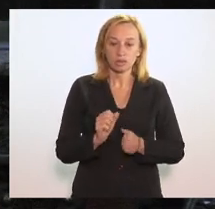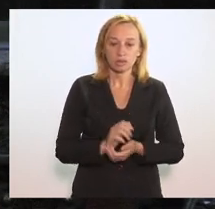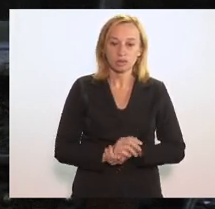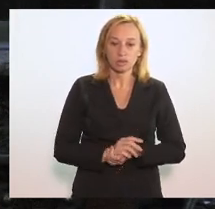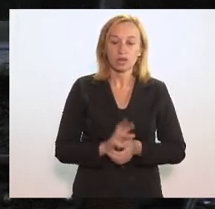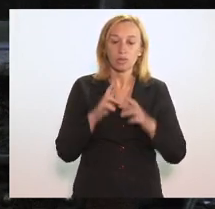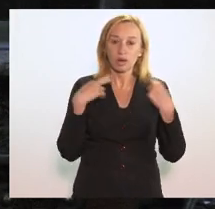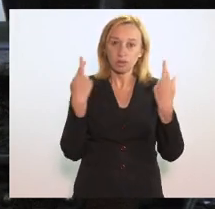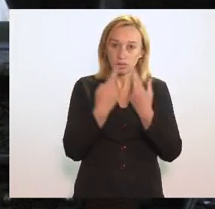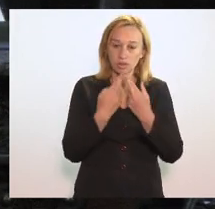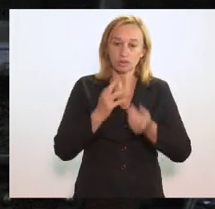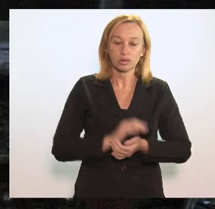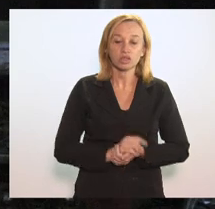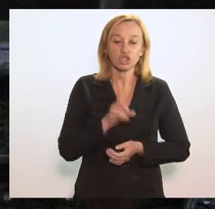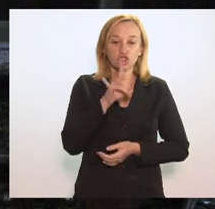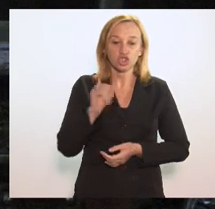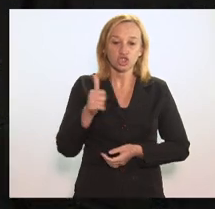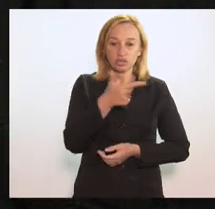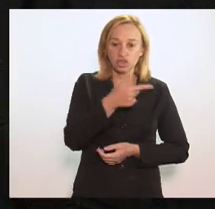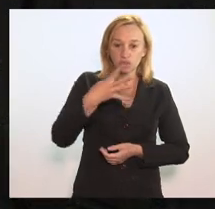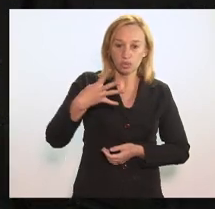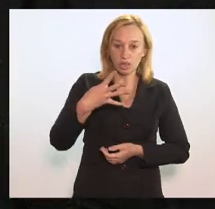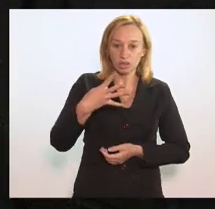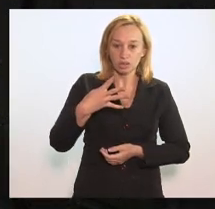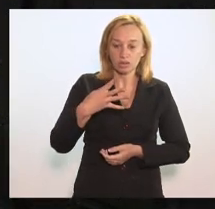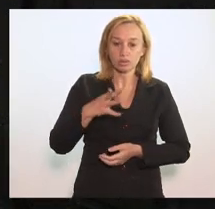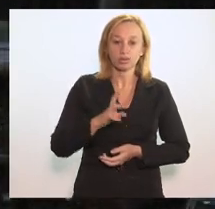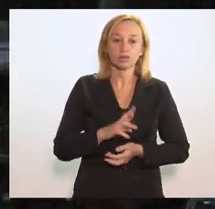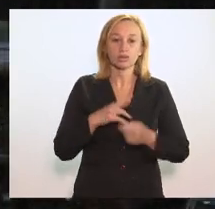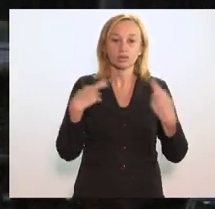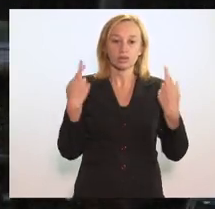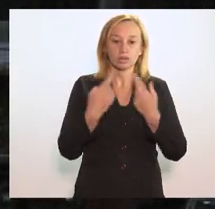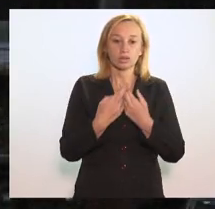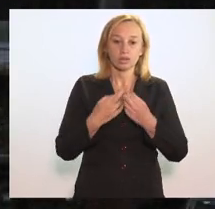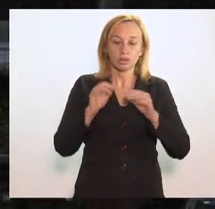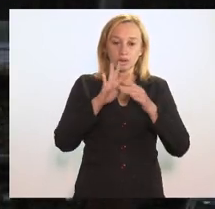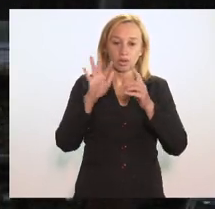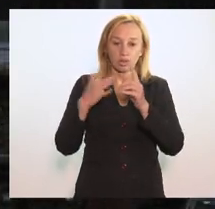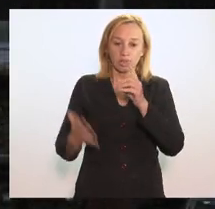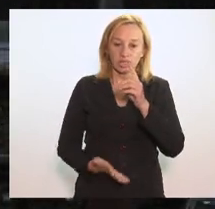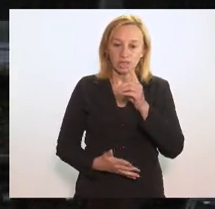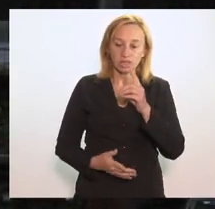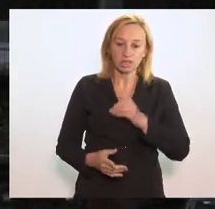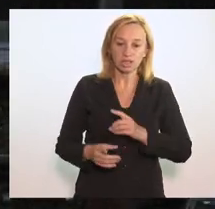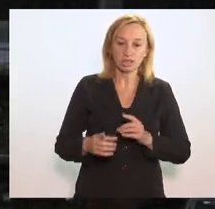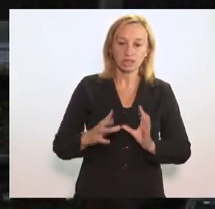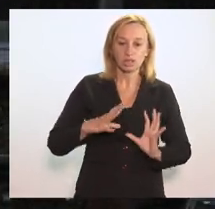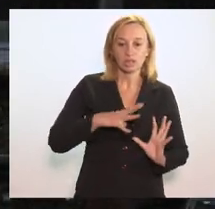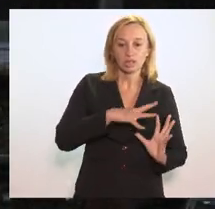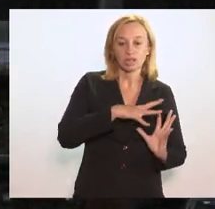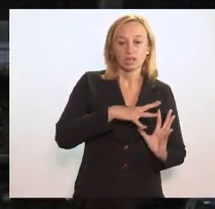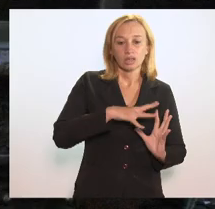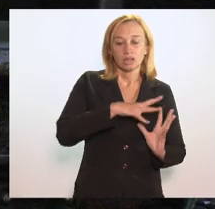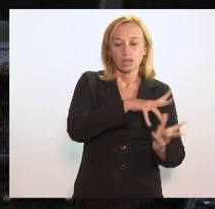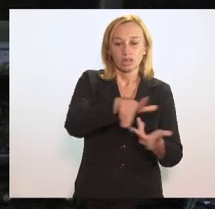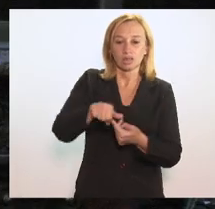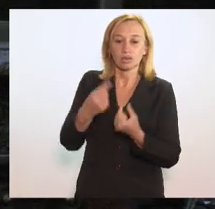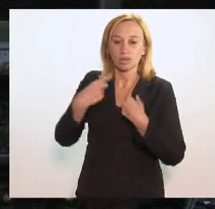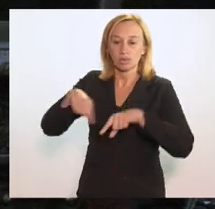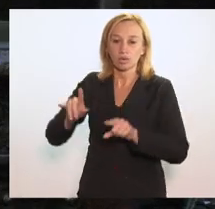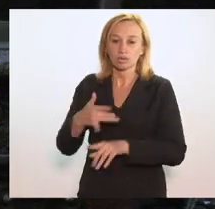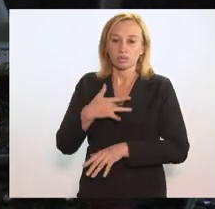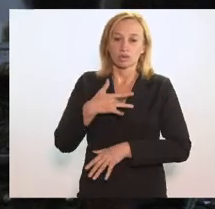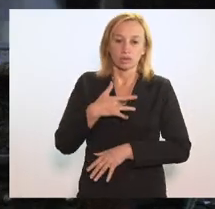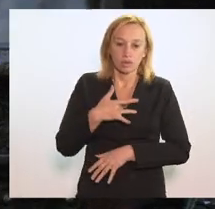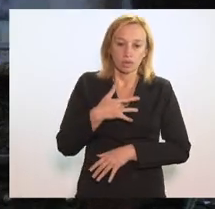uma reunião no dia 24, uma sessão em homenagem ao Dia Internacional de Combate à Tuberculose.